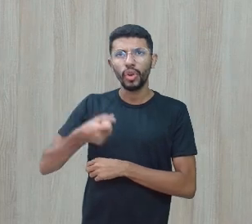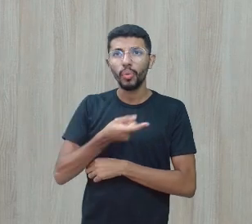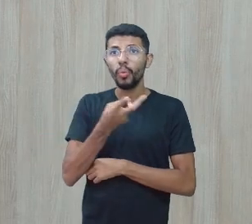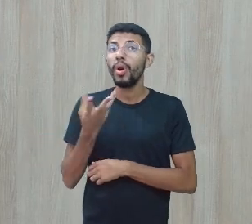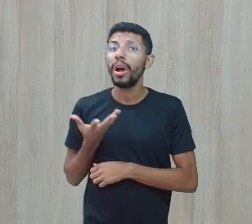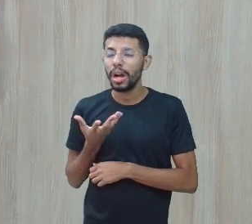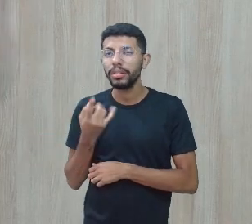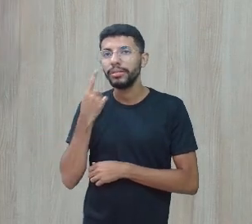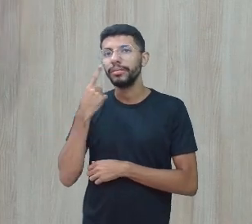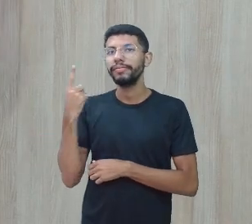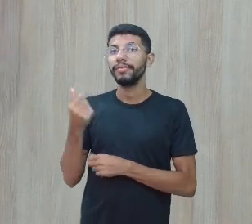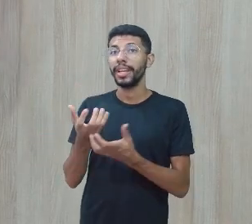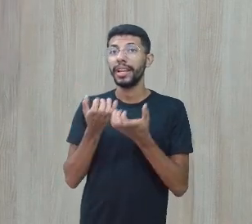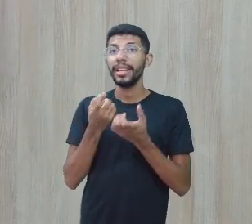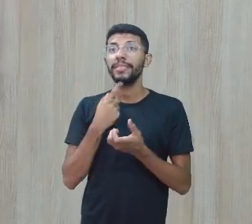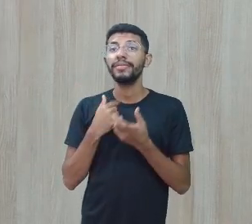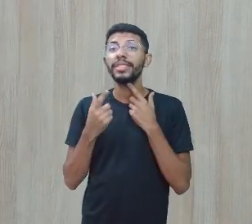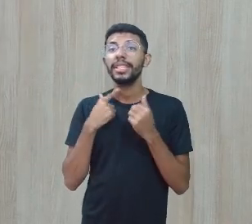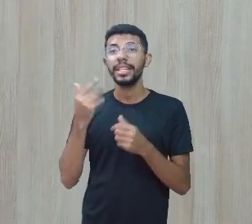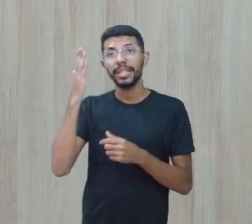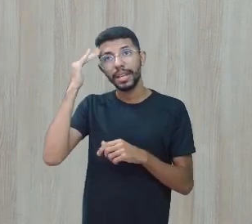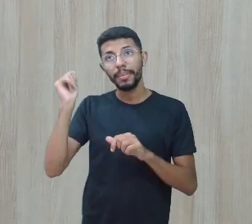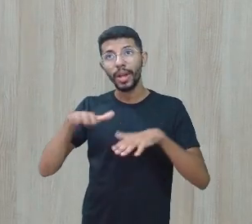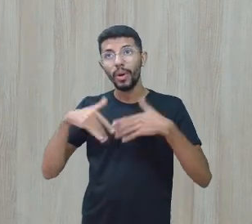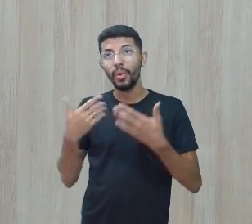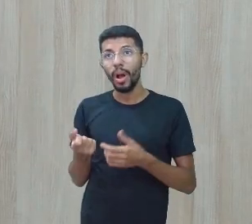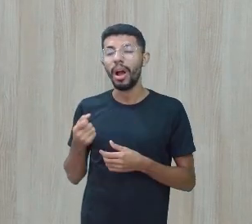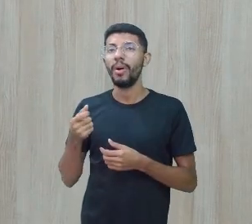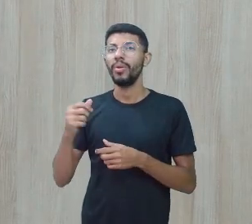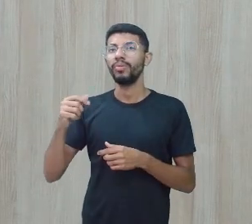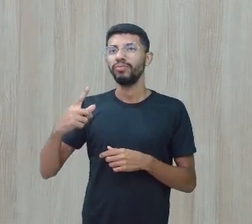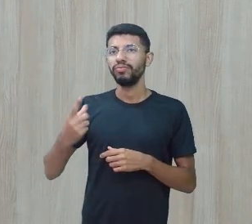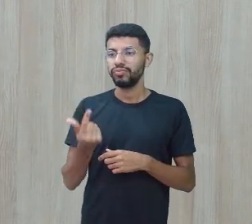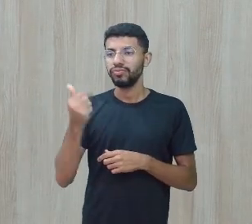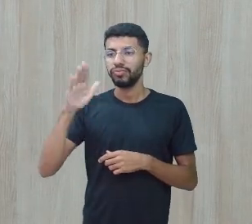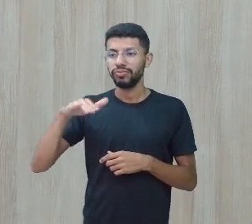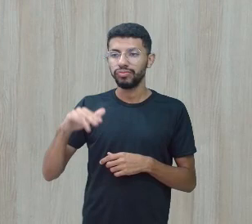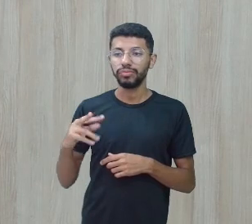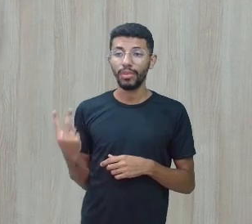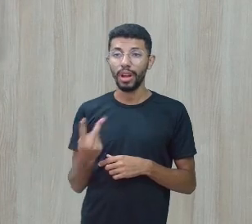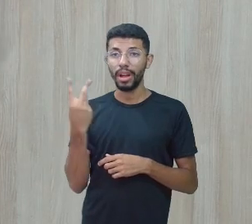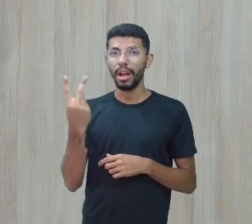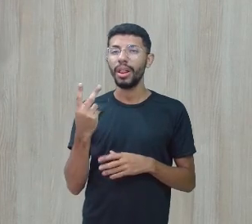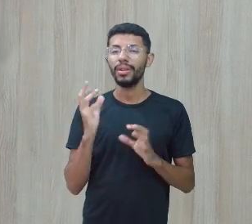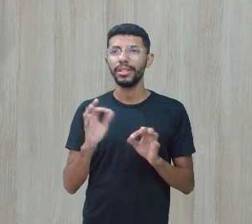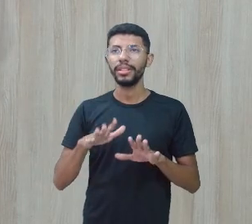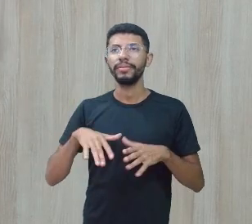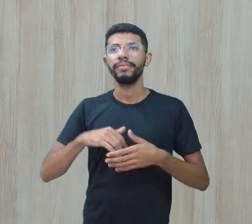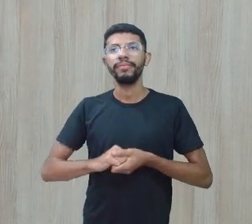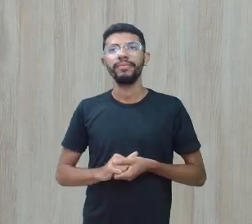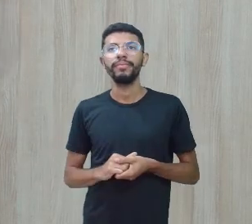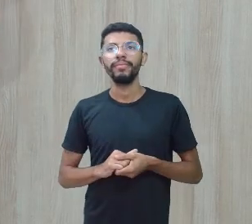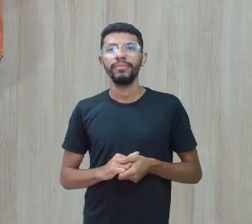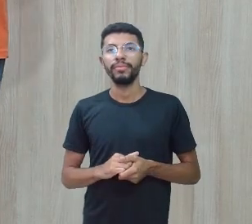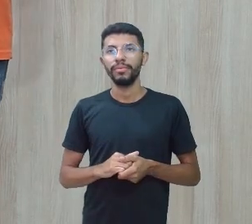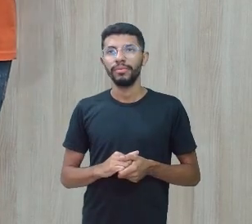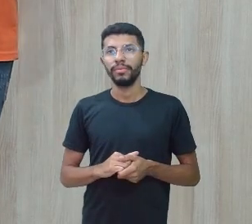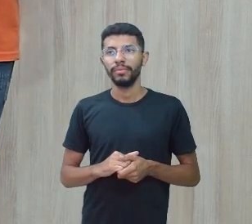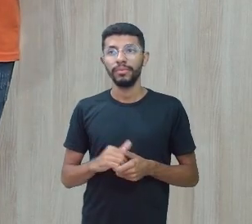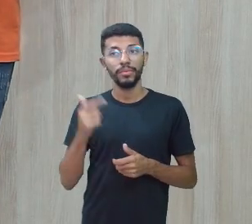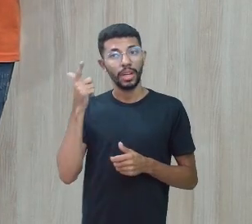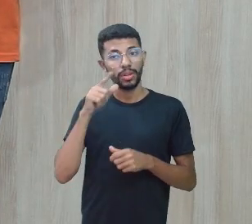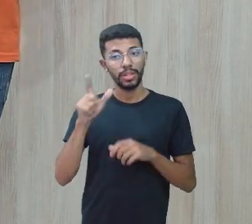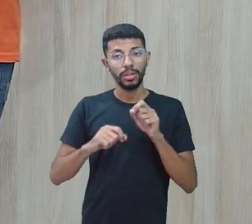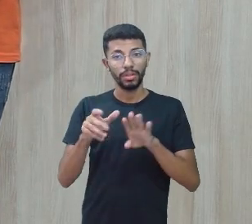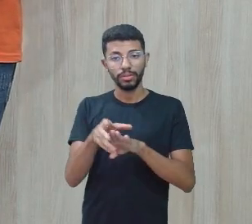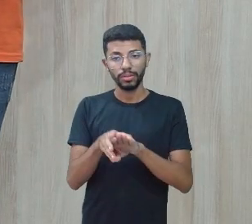foi a porcentagem de desconto dada sobre o valor de R$ 150 para que o tênis